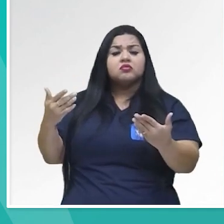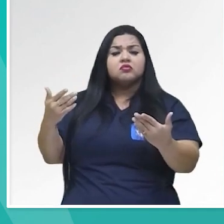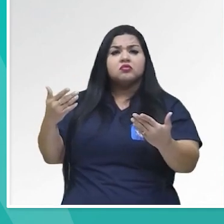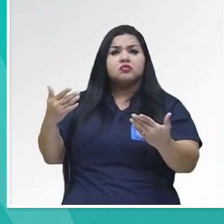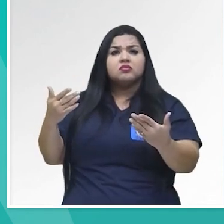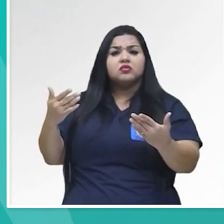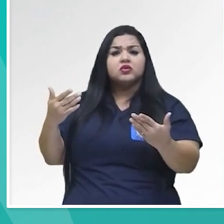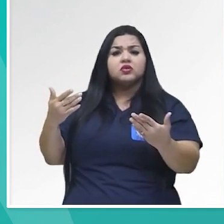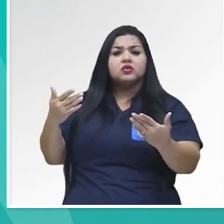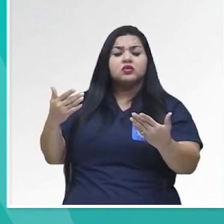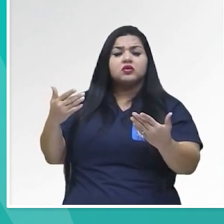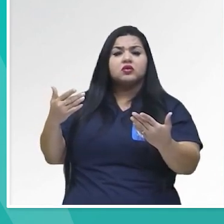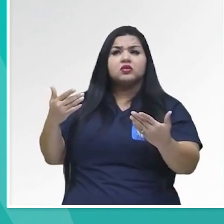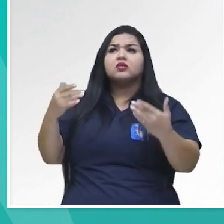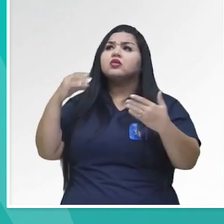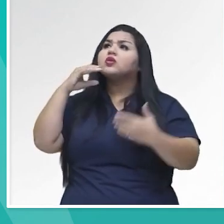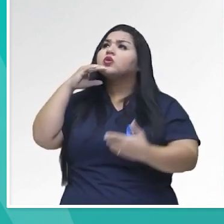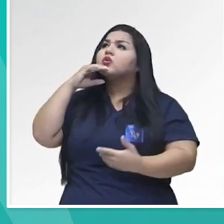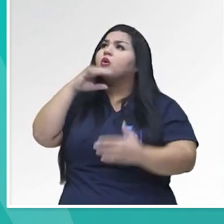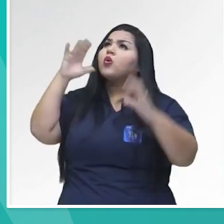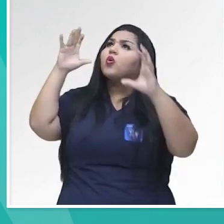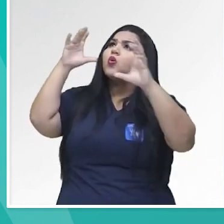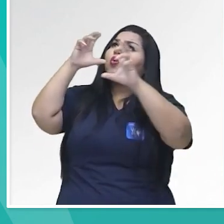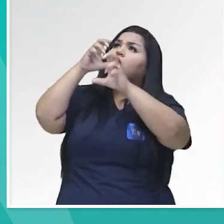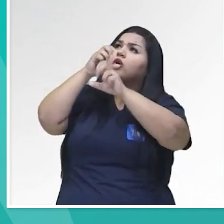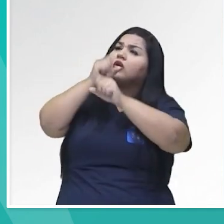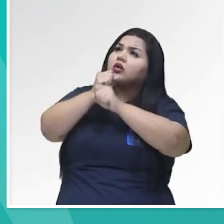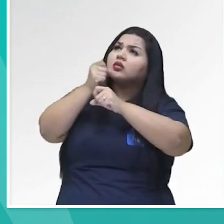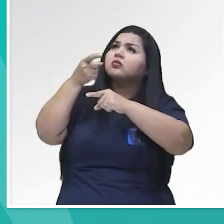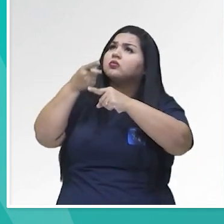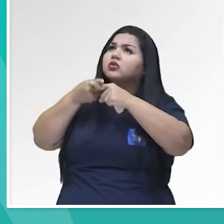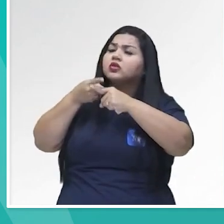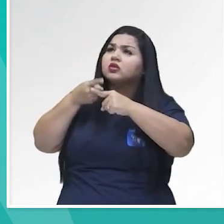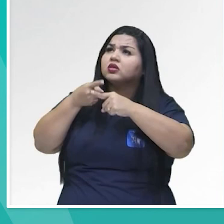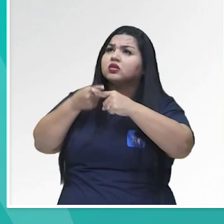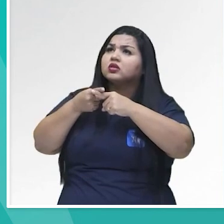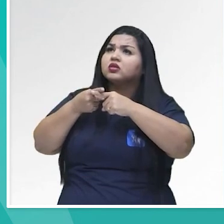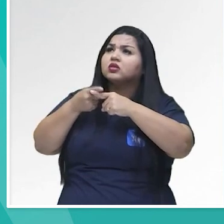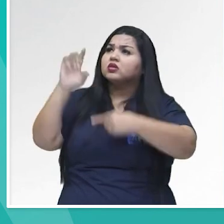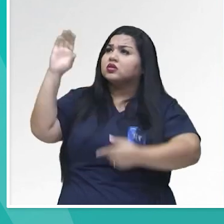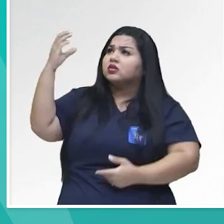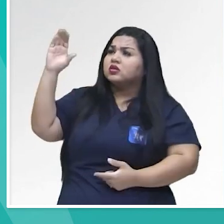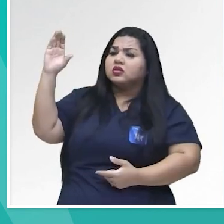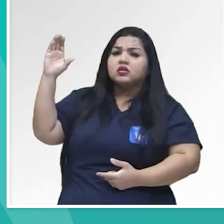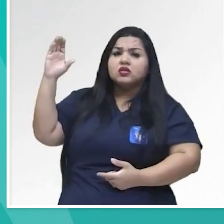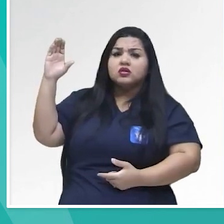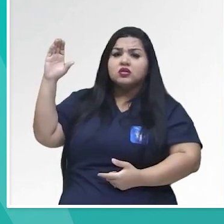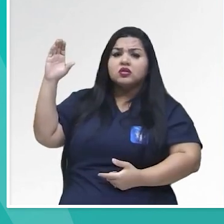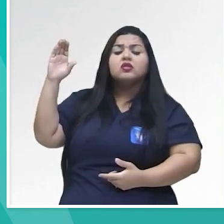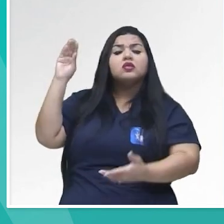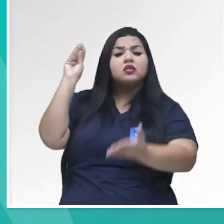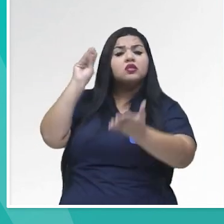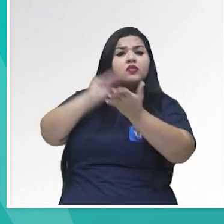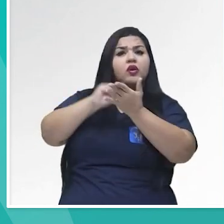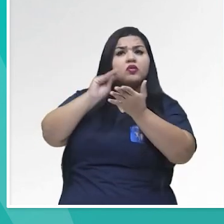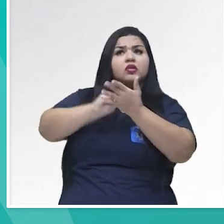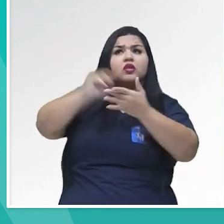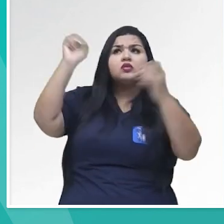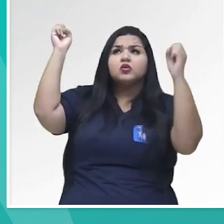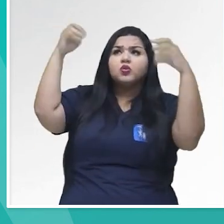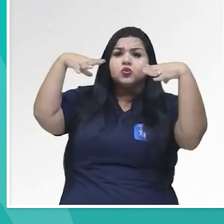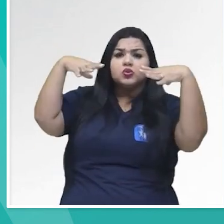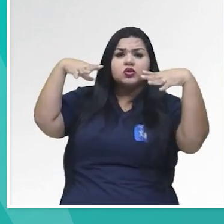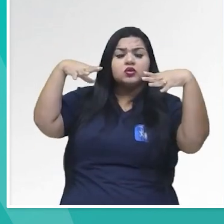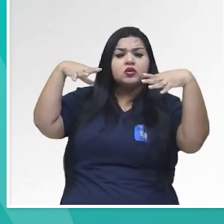o calor, a escuridão não existe, porque a escuridão, cientificamente falando, é a ausência de luz, né?